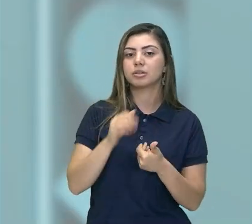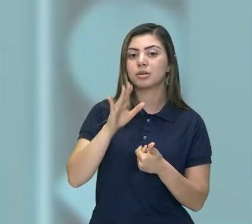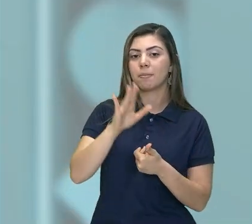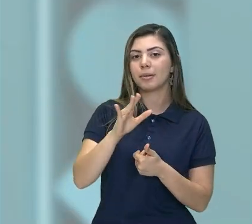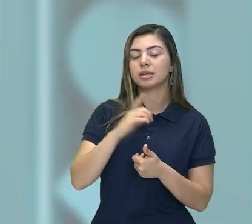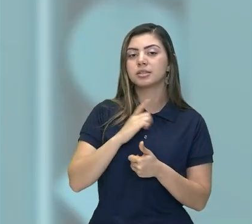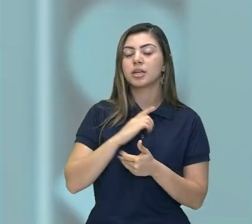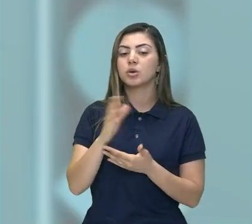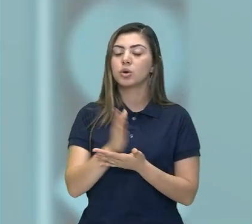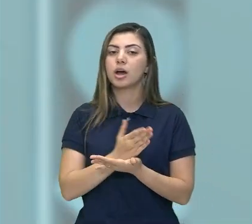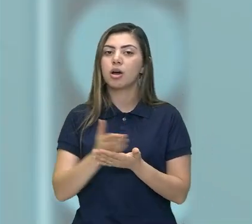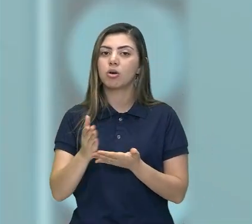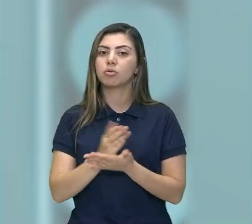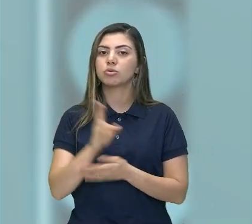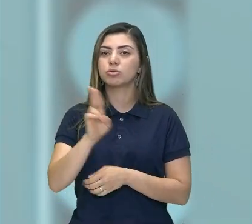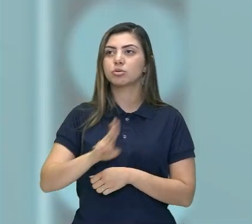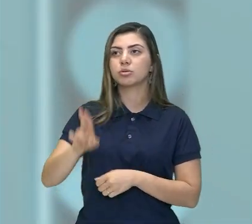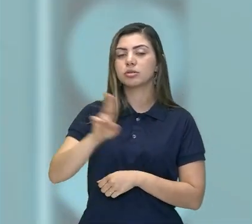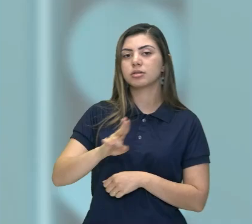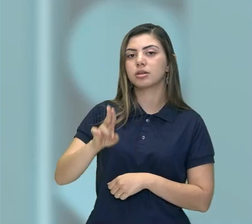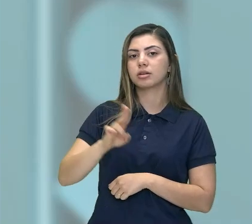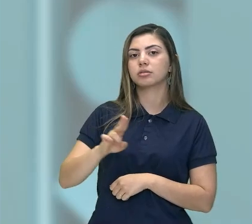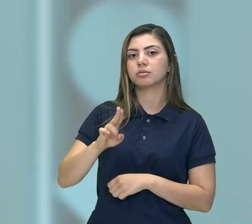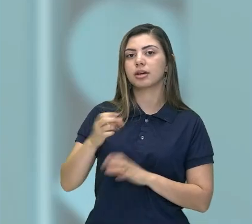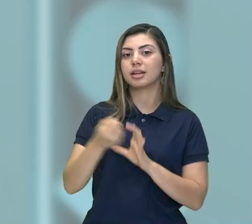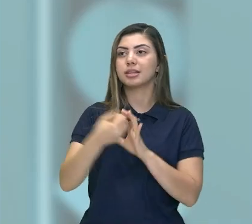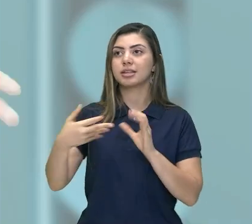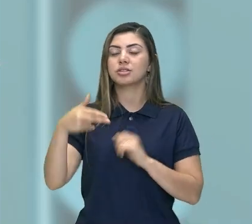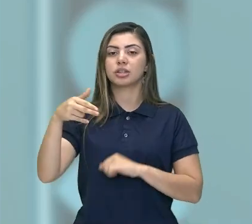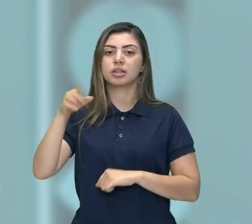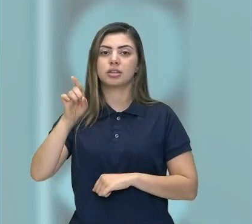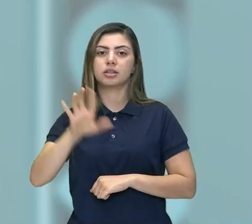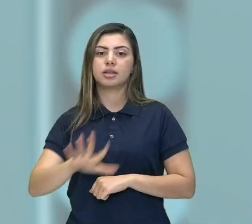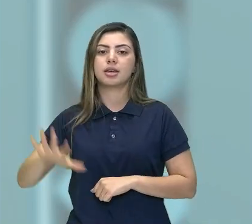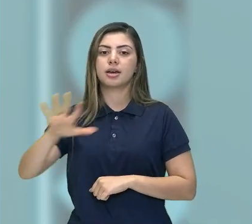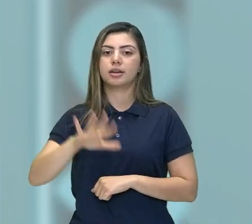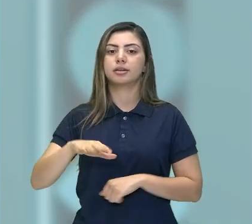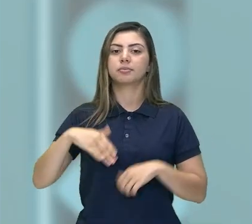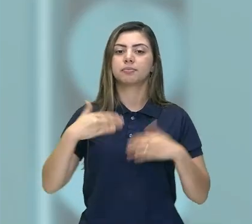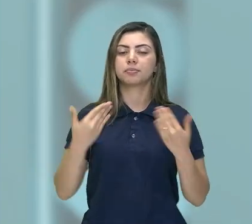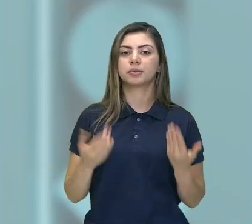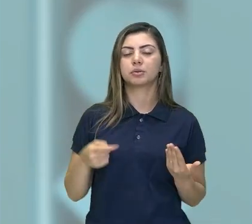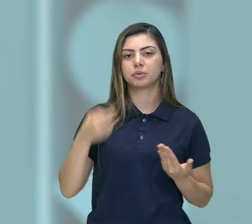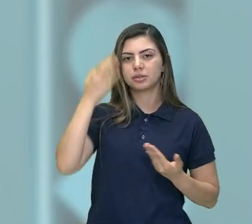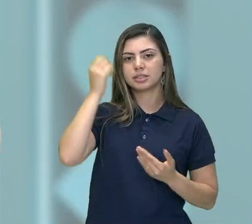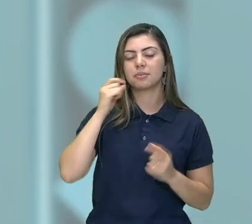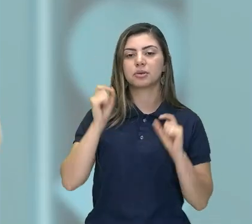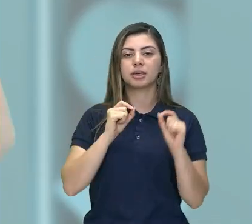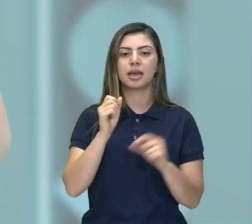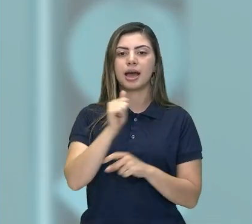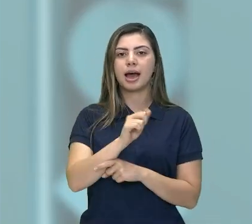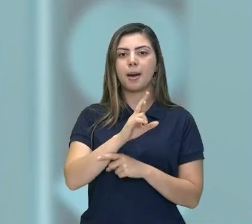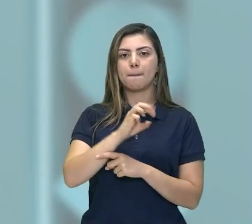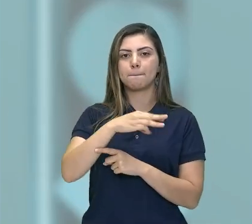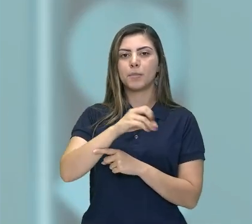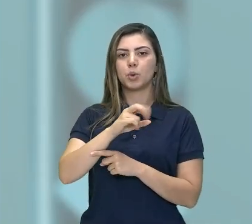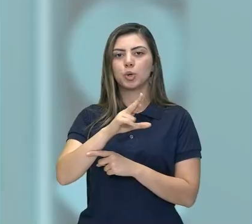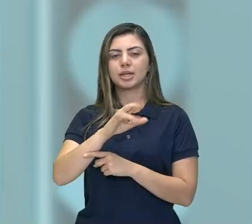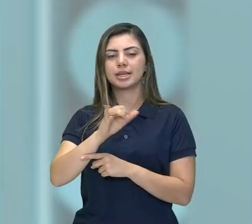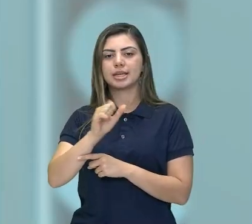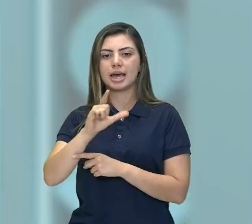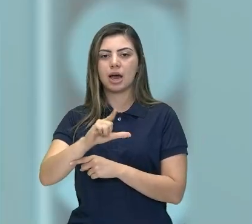de elementos do Nordeste, tá bom? Inclusive, quando a gente pensa na palavra armorial, é só pensar que são